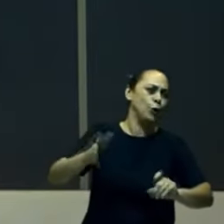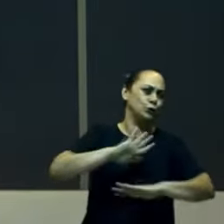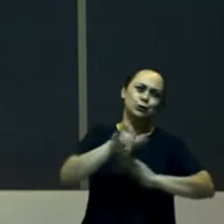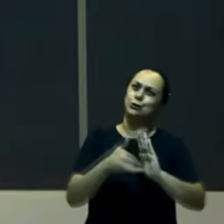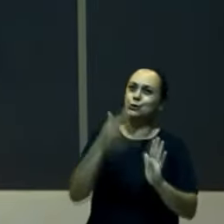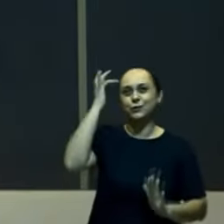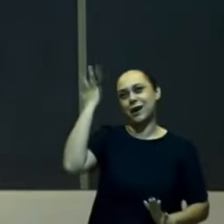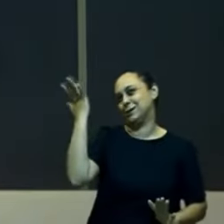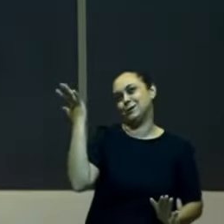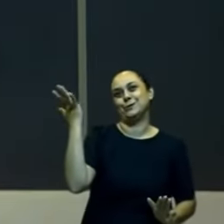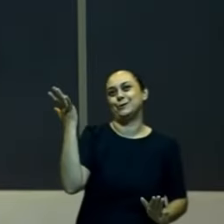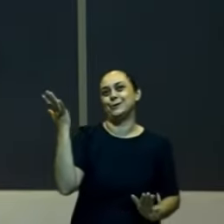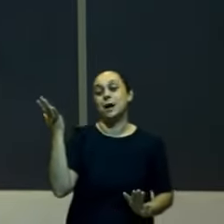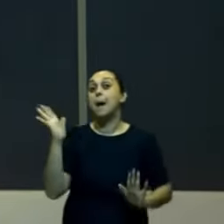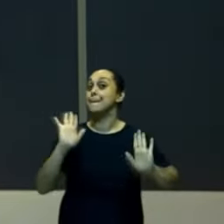faz isso.